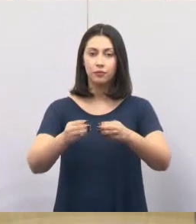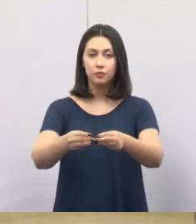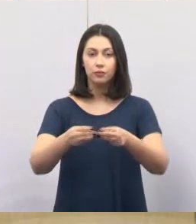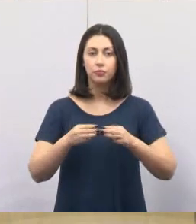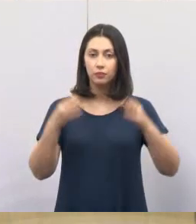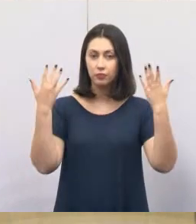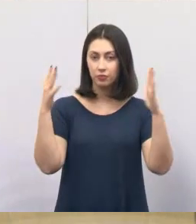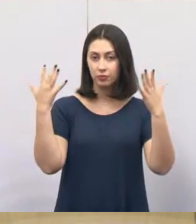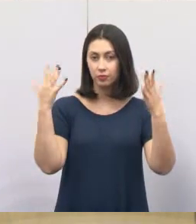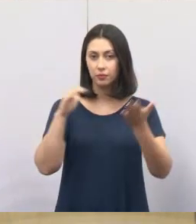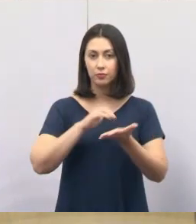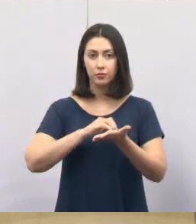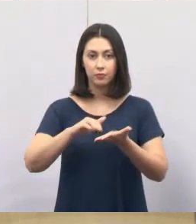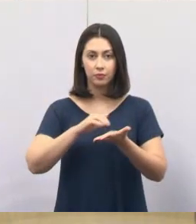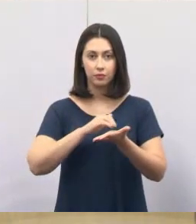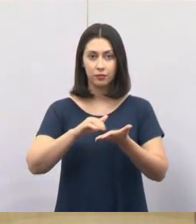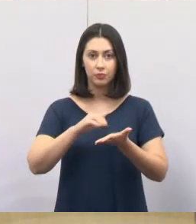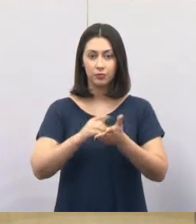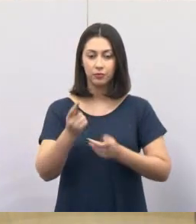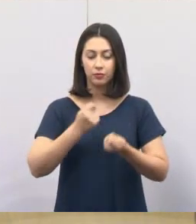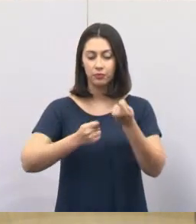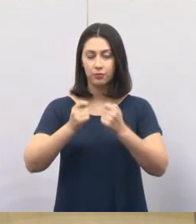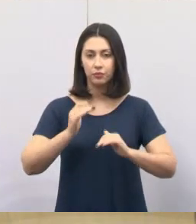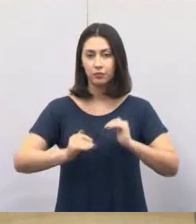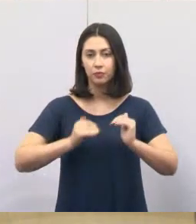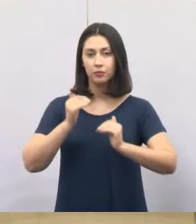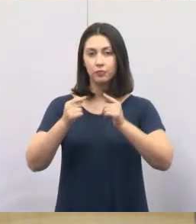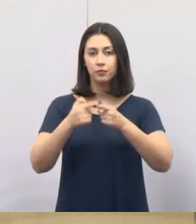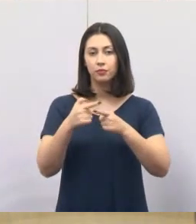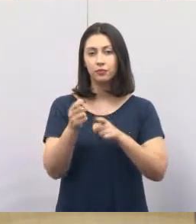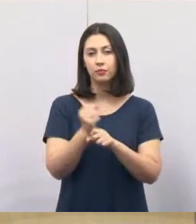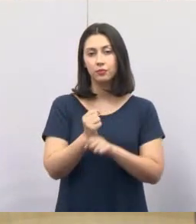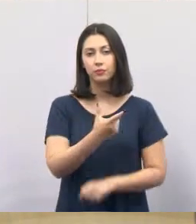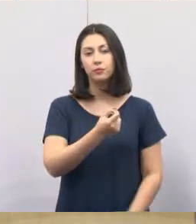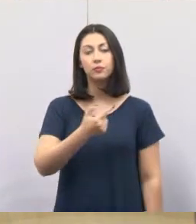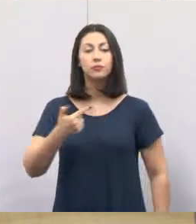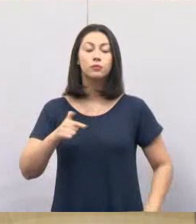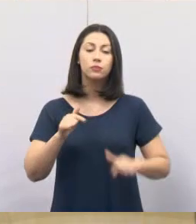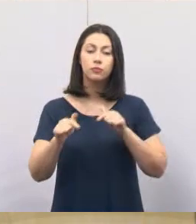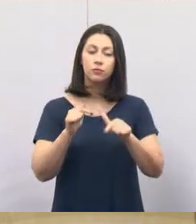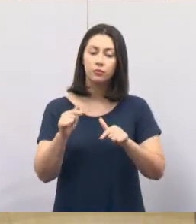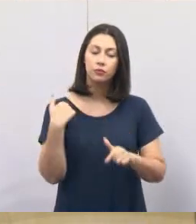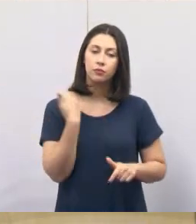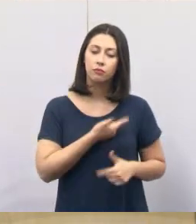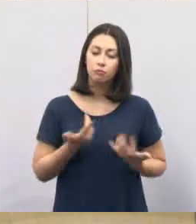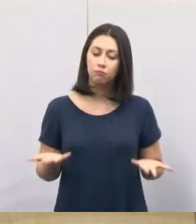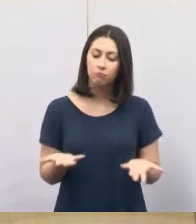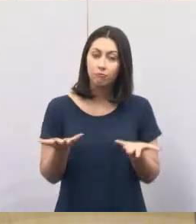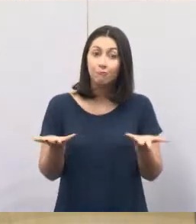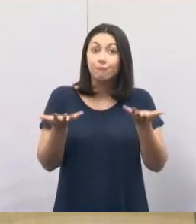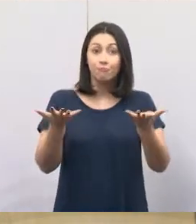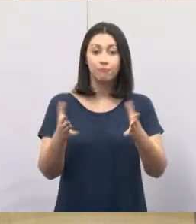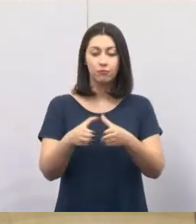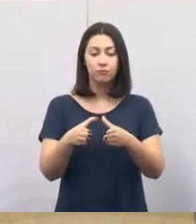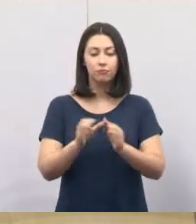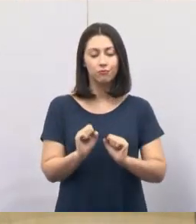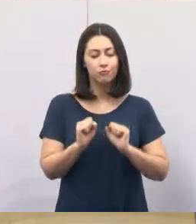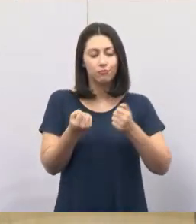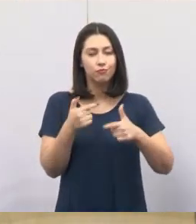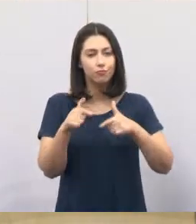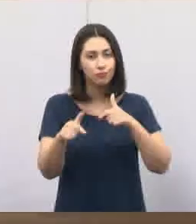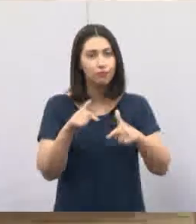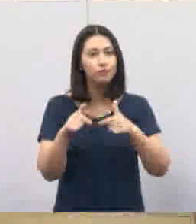moção congratulatória, secretário municipal de desenvolvimento econômico, pelo serviço prestado no ano 2022, enaltecendo o desempenho de toda a equipe ao longo desse